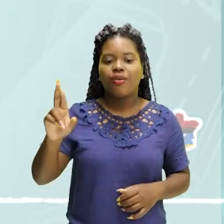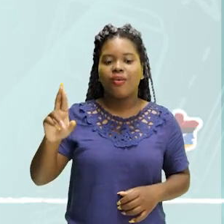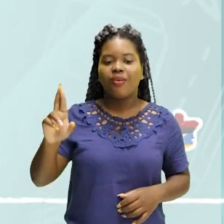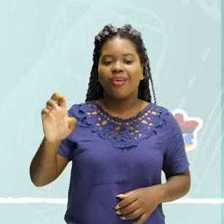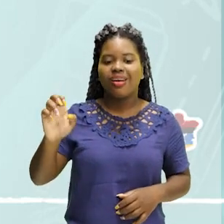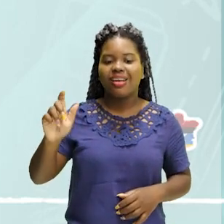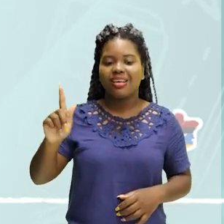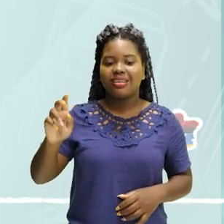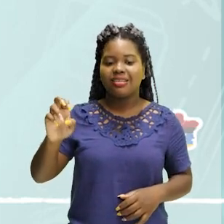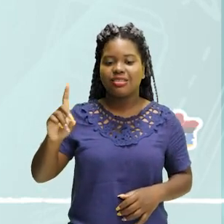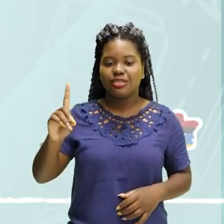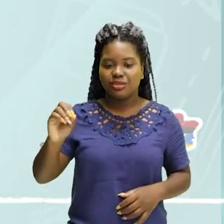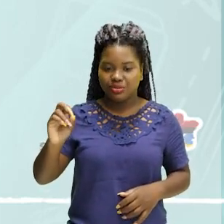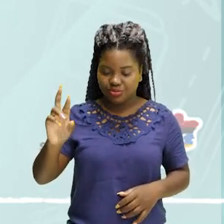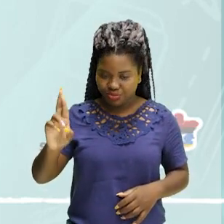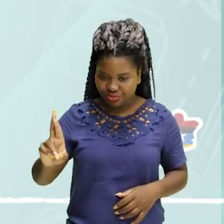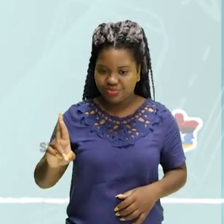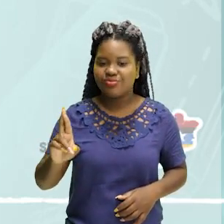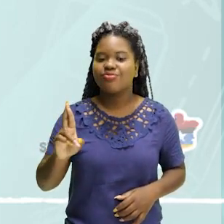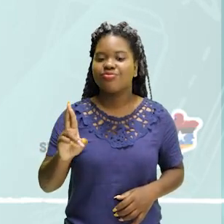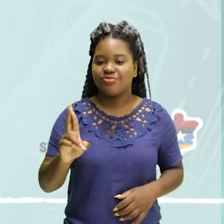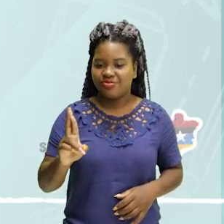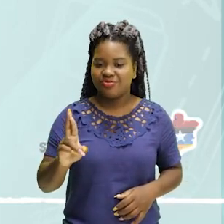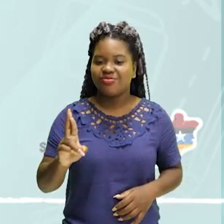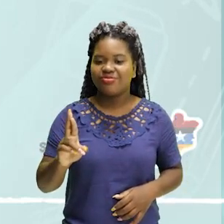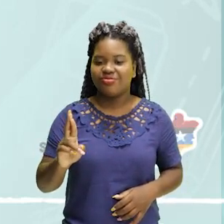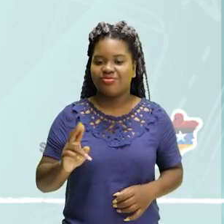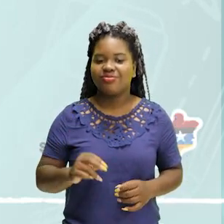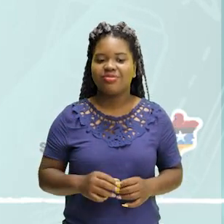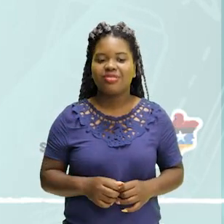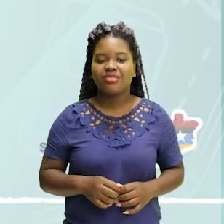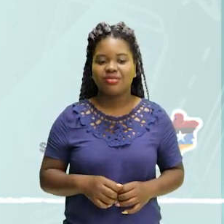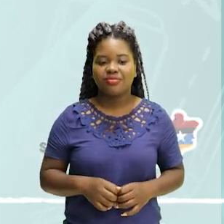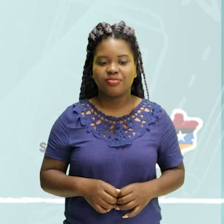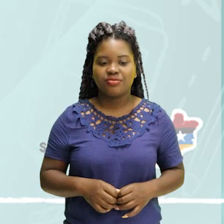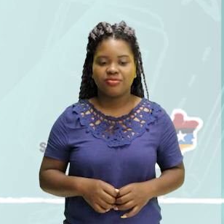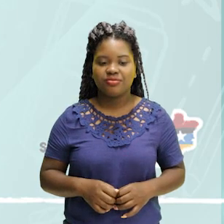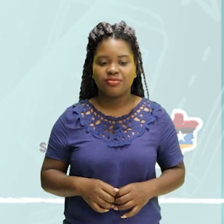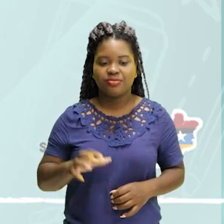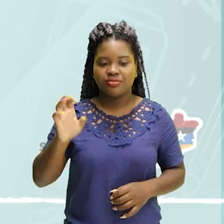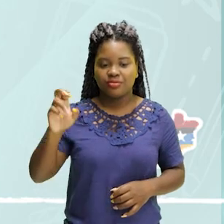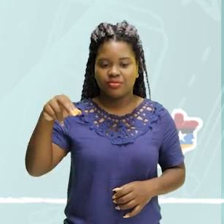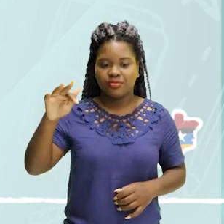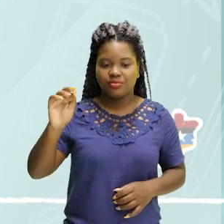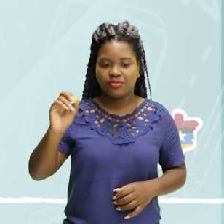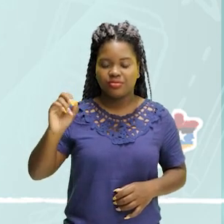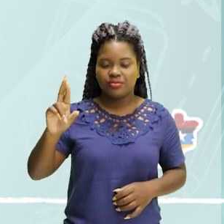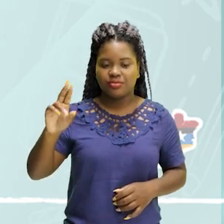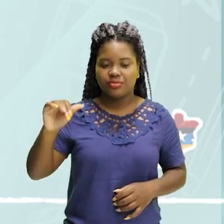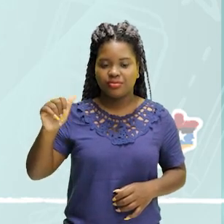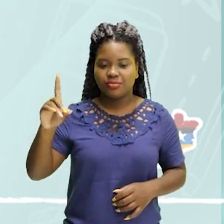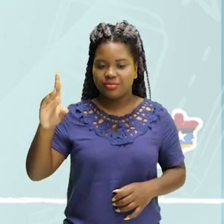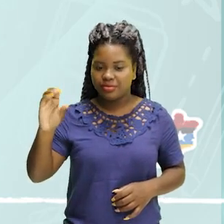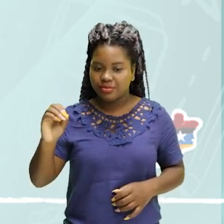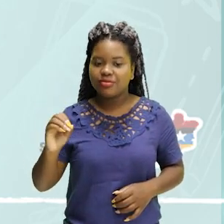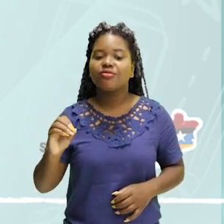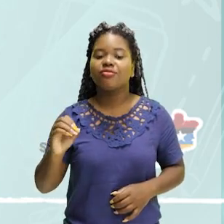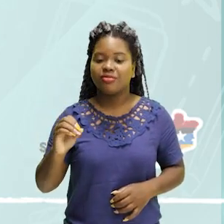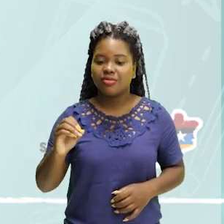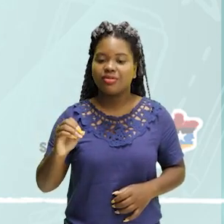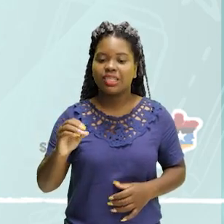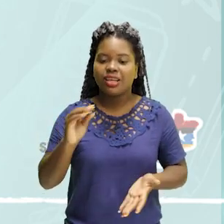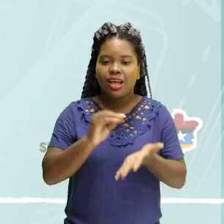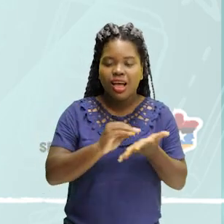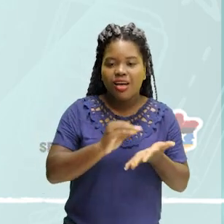Corregedor e procurador encarnam a burocracia jurídica da época. Enforcado é o símbolo da falta de fé e